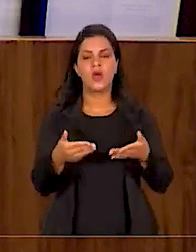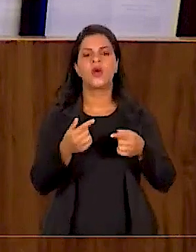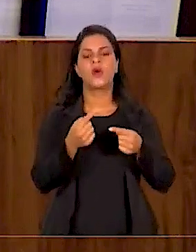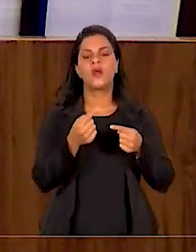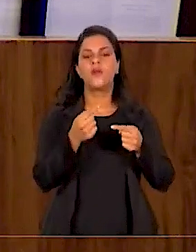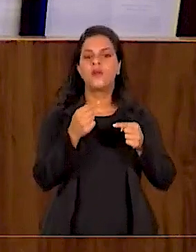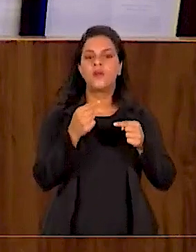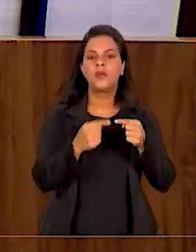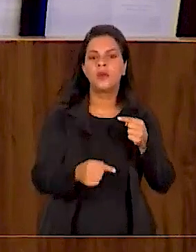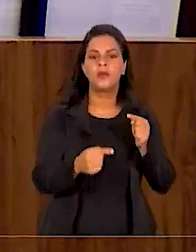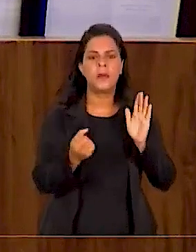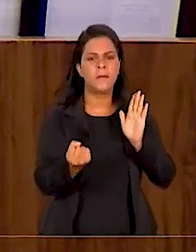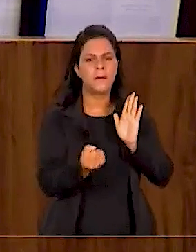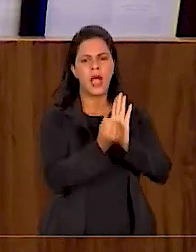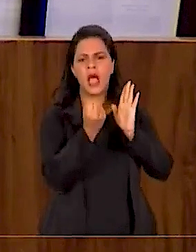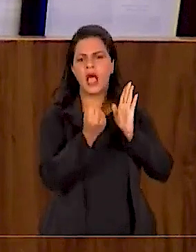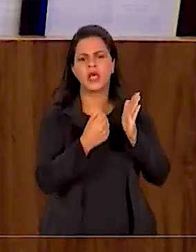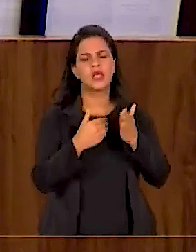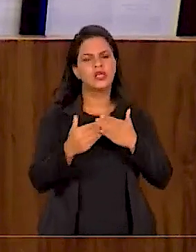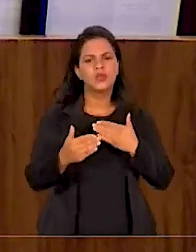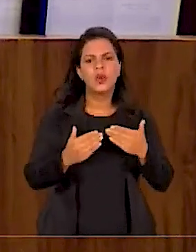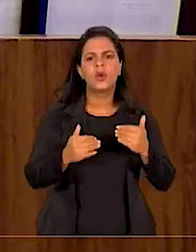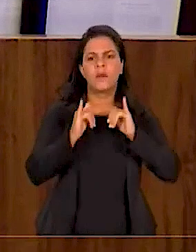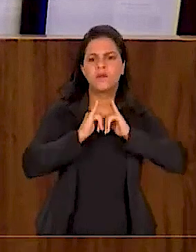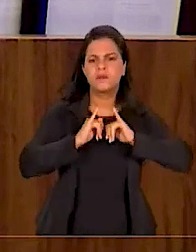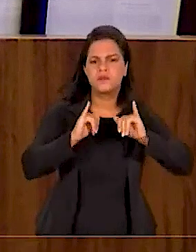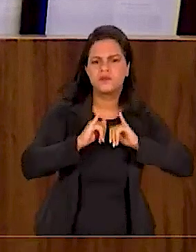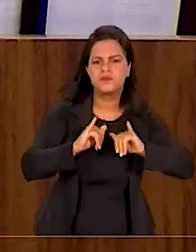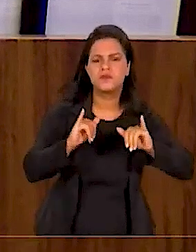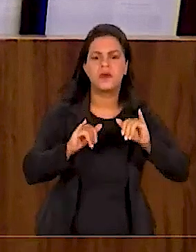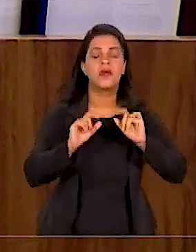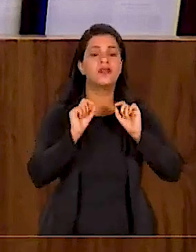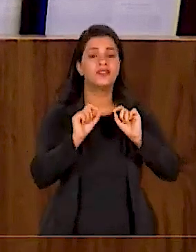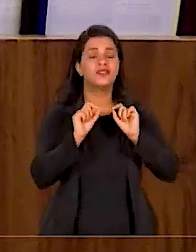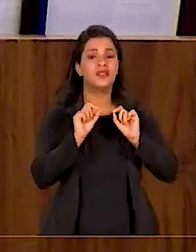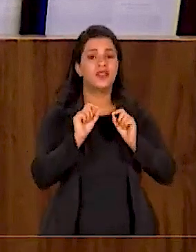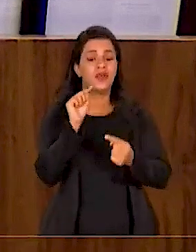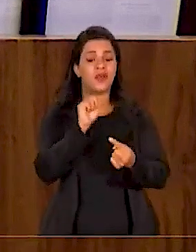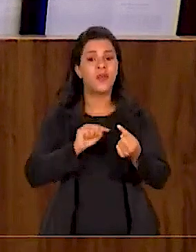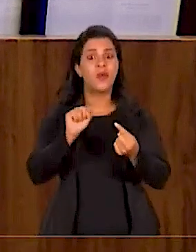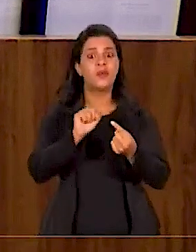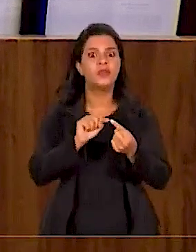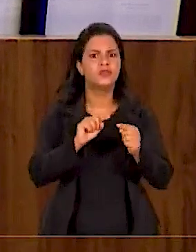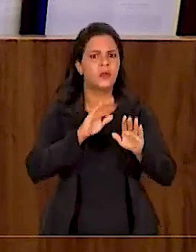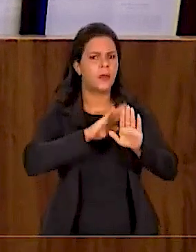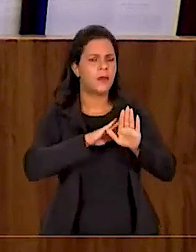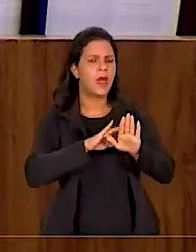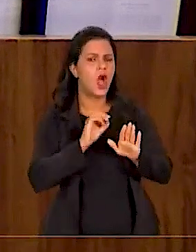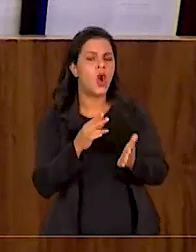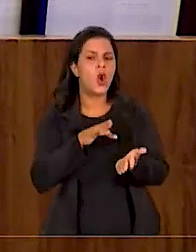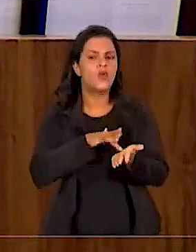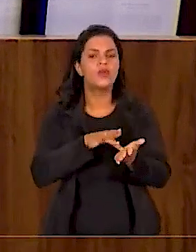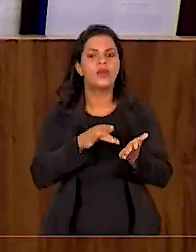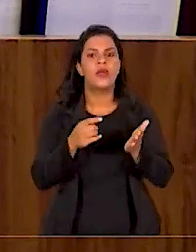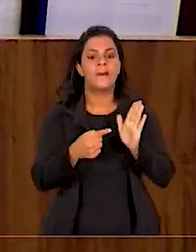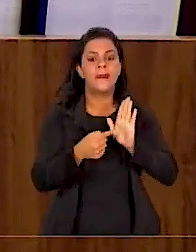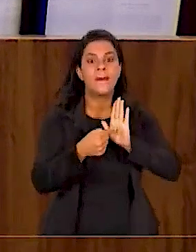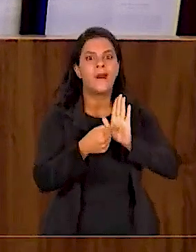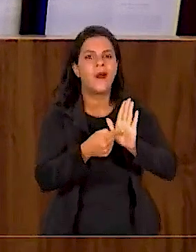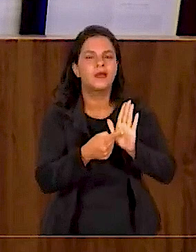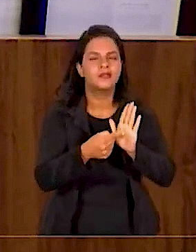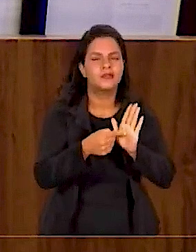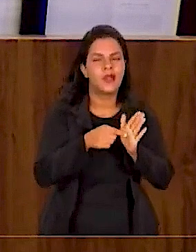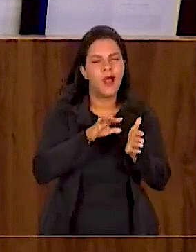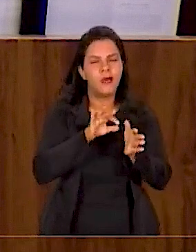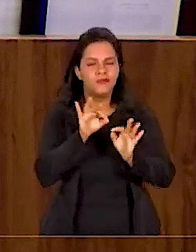3 contra. A discussão surgiu a partir de um questionamento feito pela deputada federal Simone Marchetto sobre a